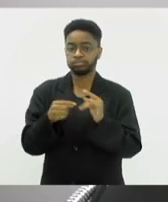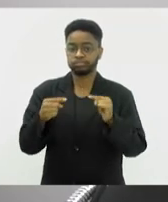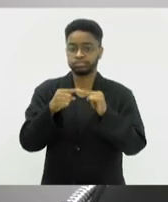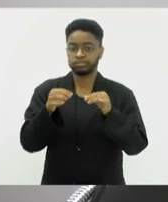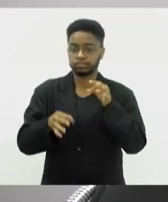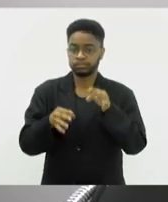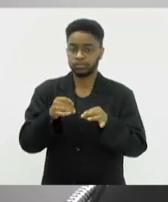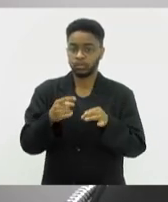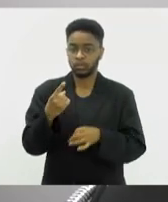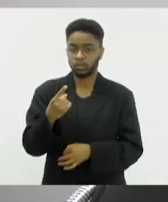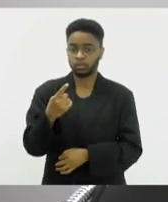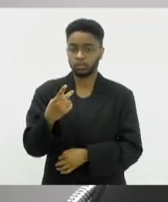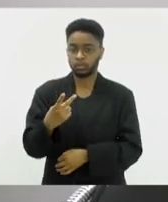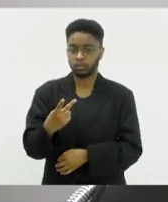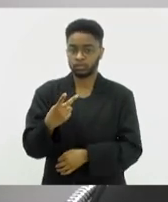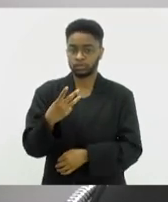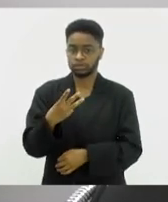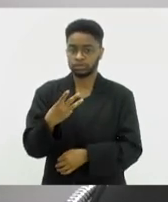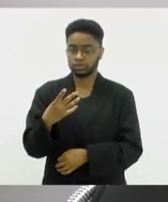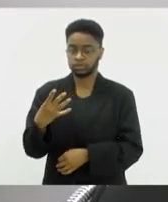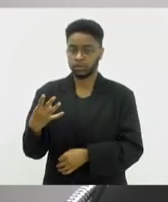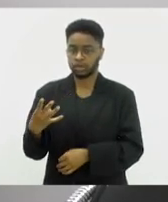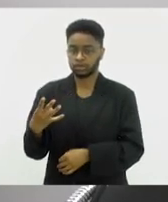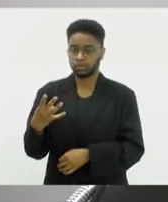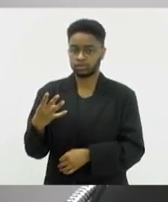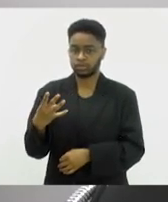três, quatro,